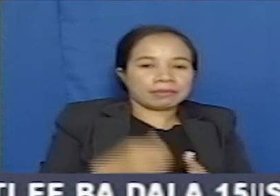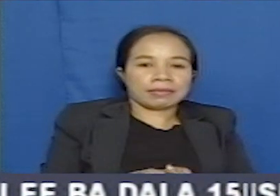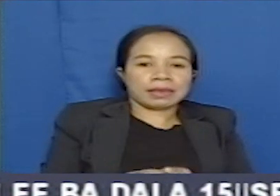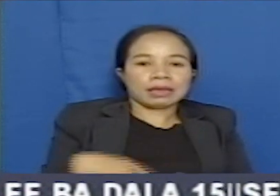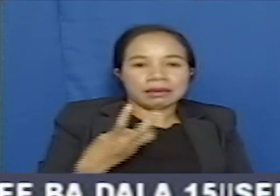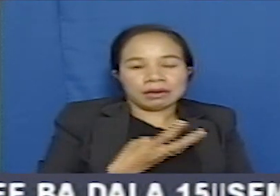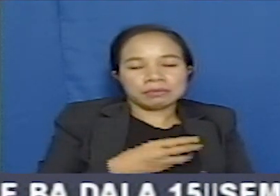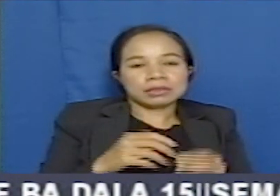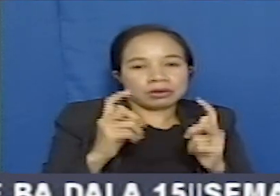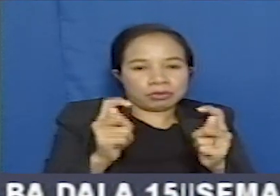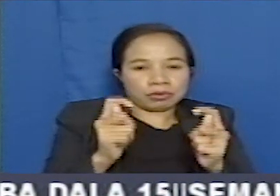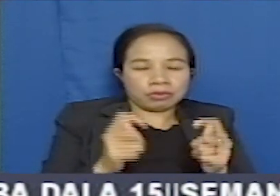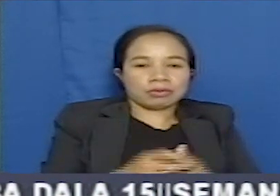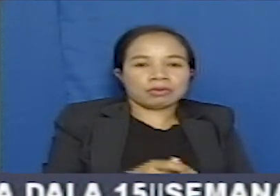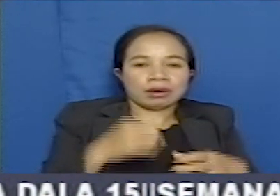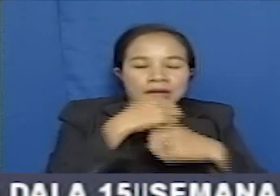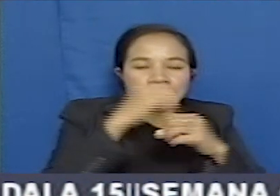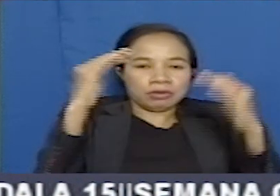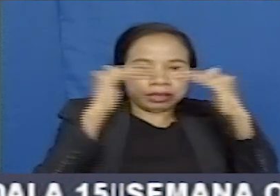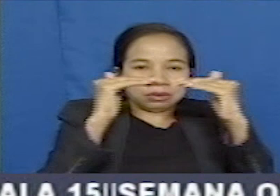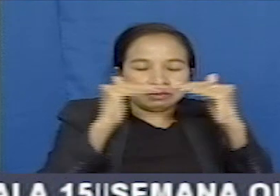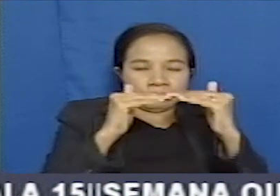minha cidade, a marca audiência do